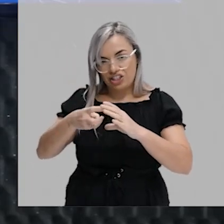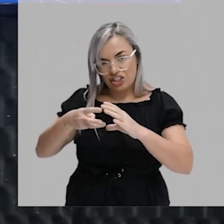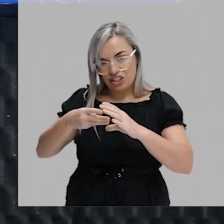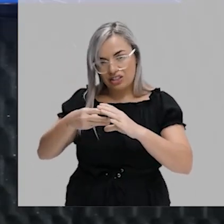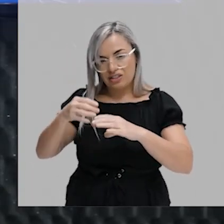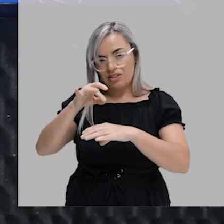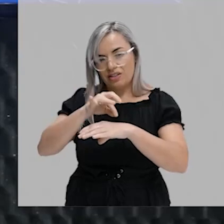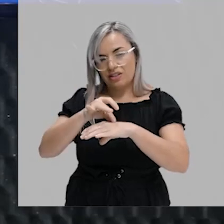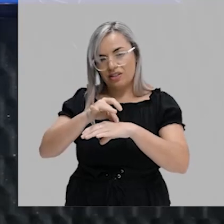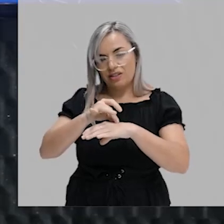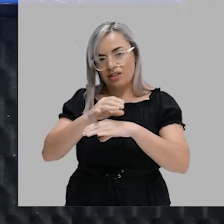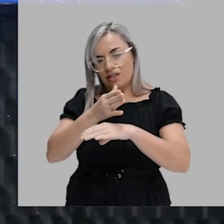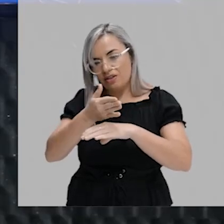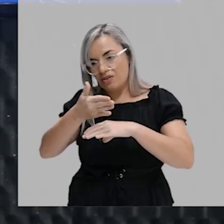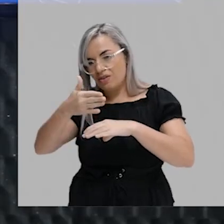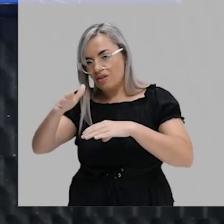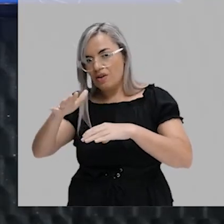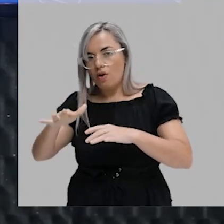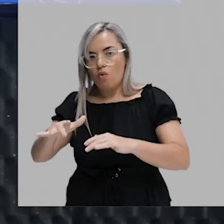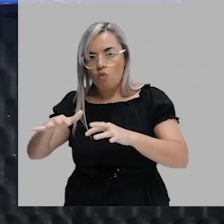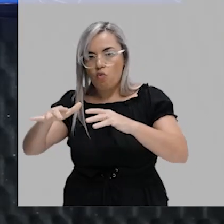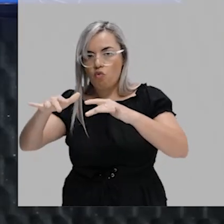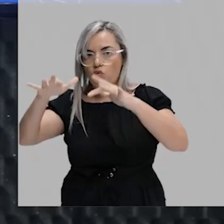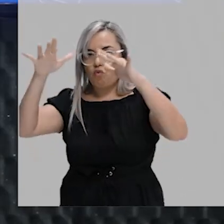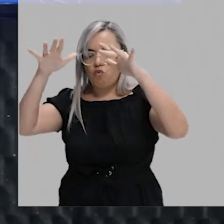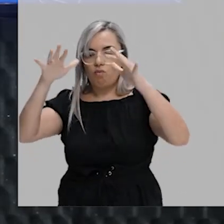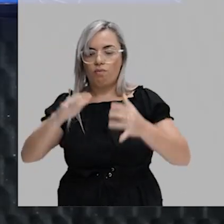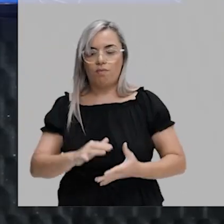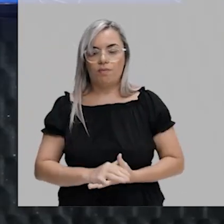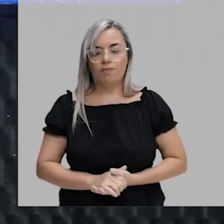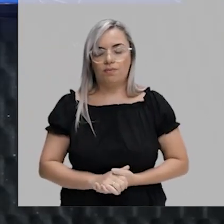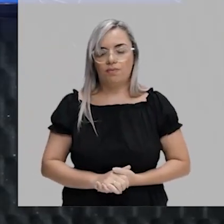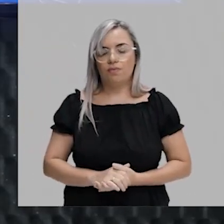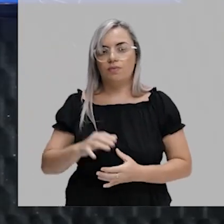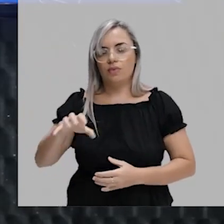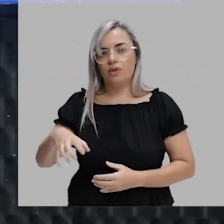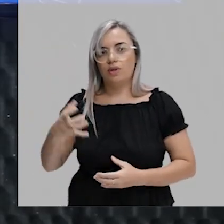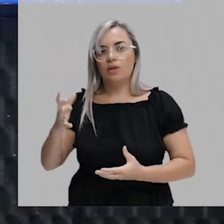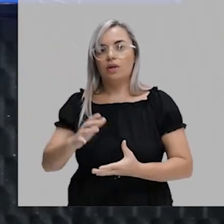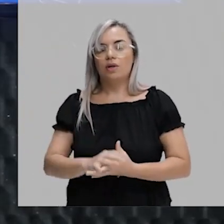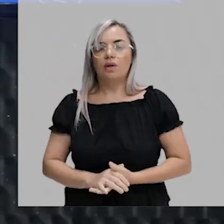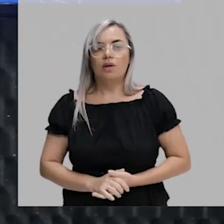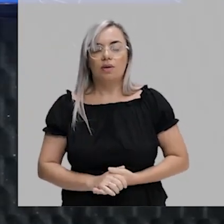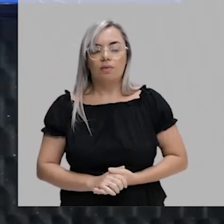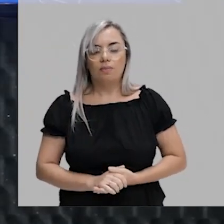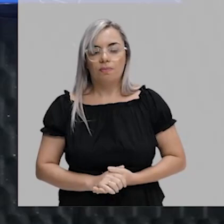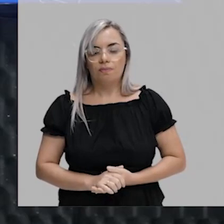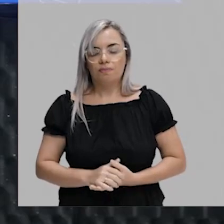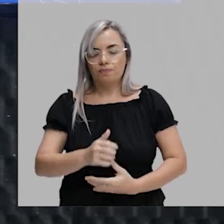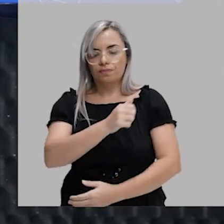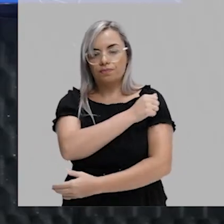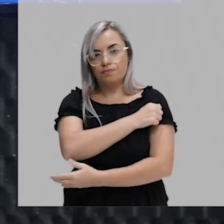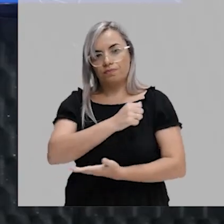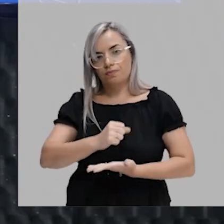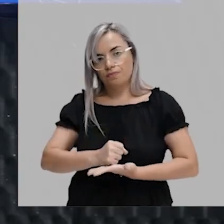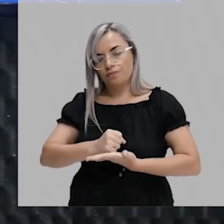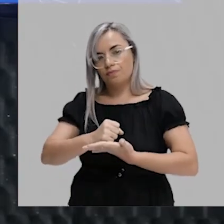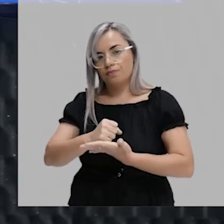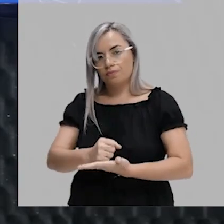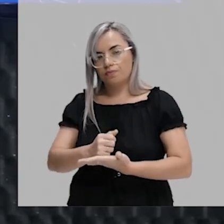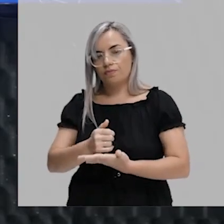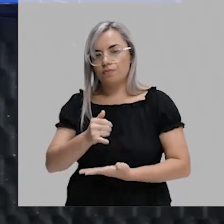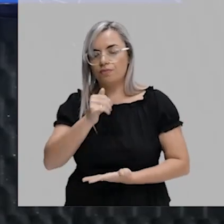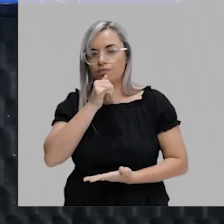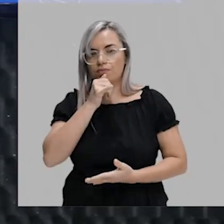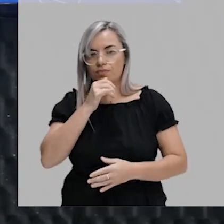carne e vai ser evaporada, tá? E isso acontece, pessoal, ajuda bastante, por exemplo, com que